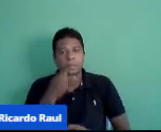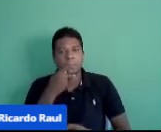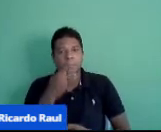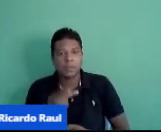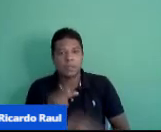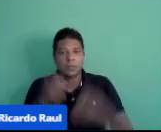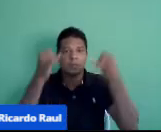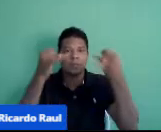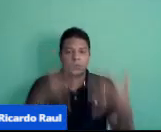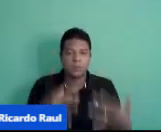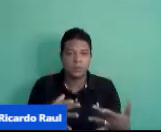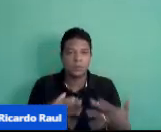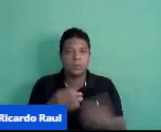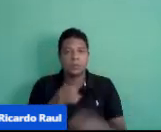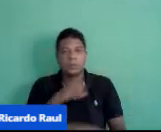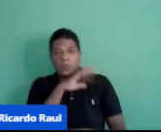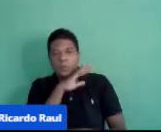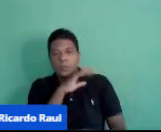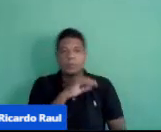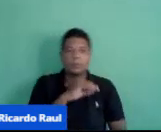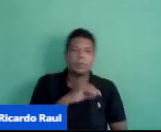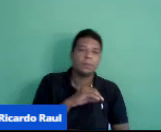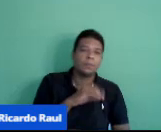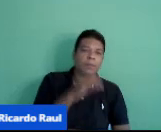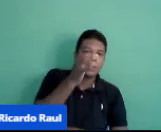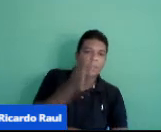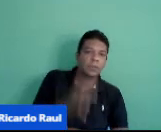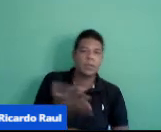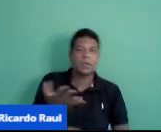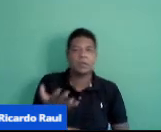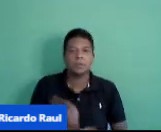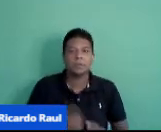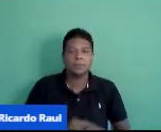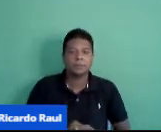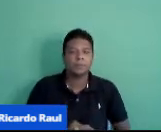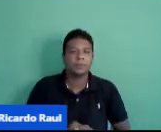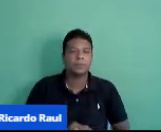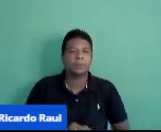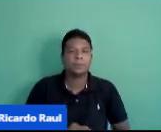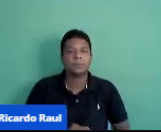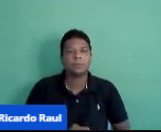negativos, se couber nessa resposta já também pode estar realizando.